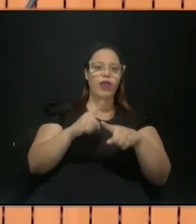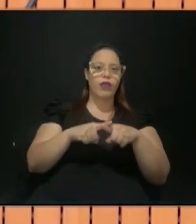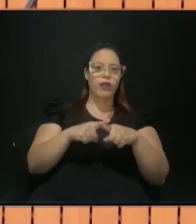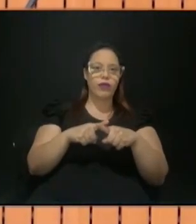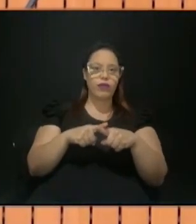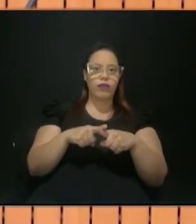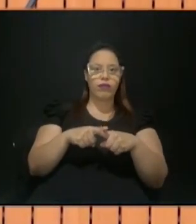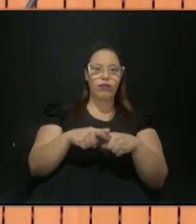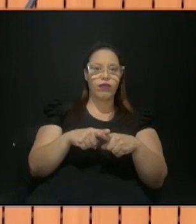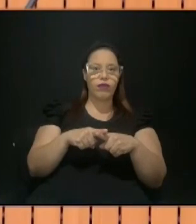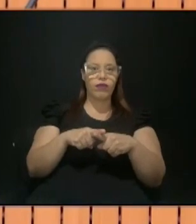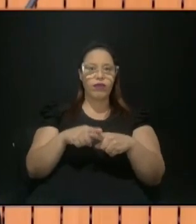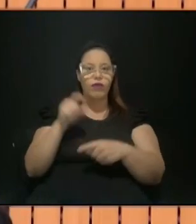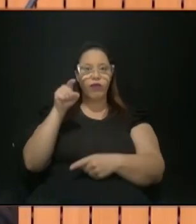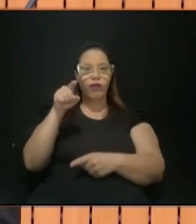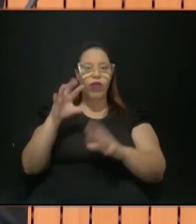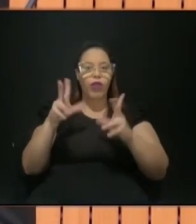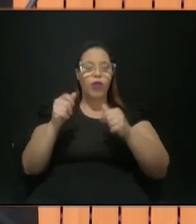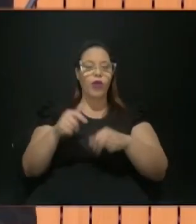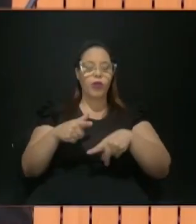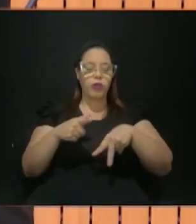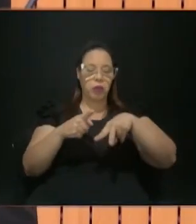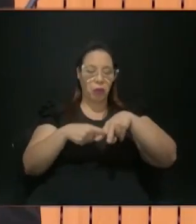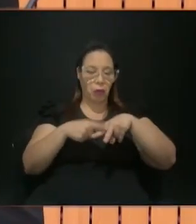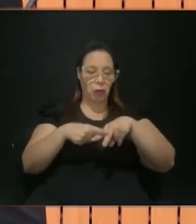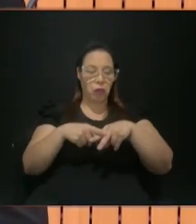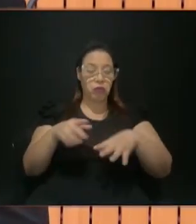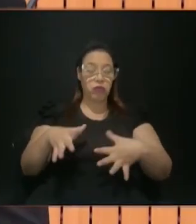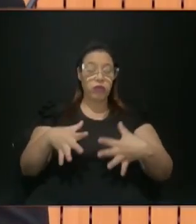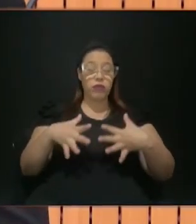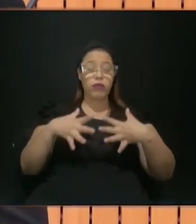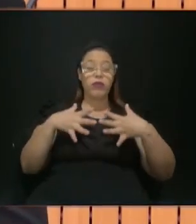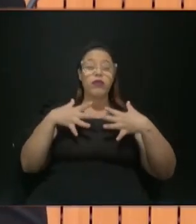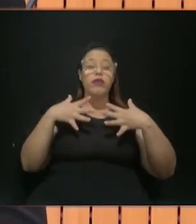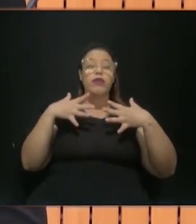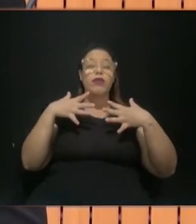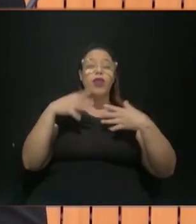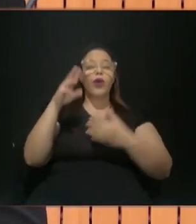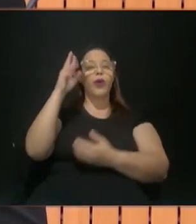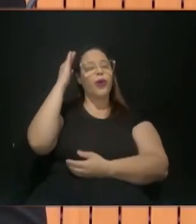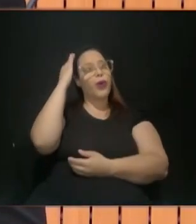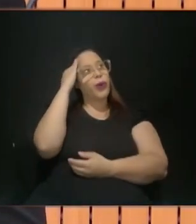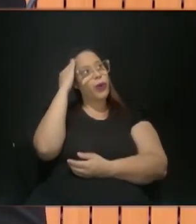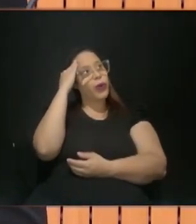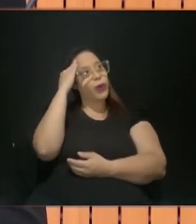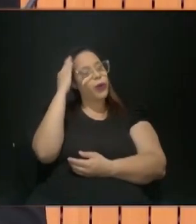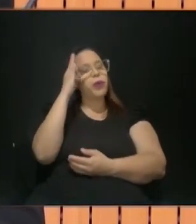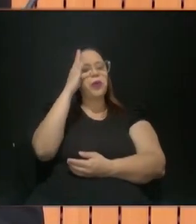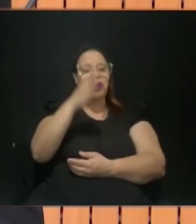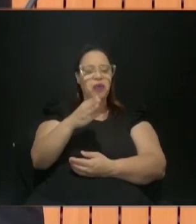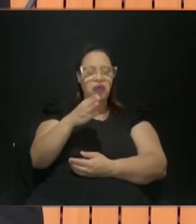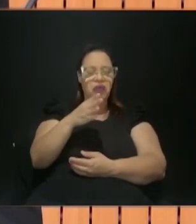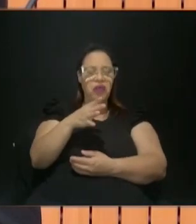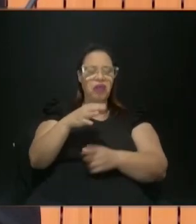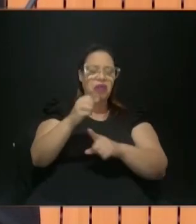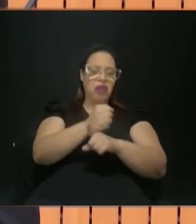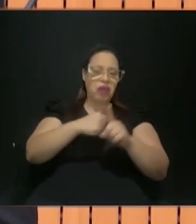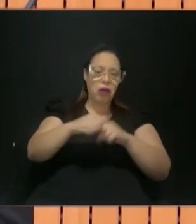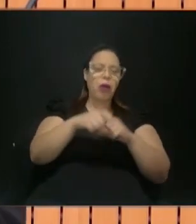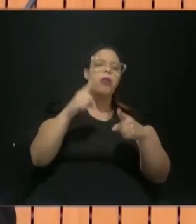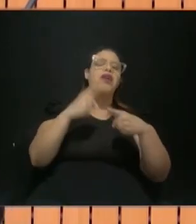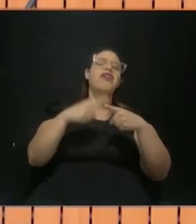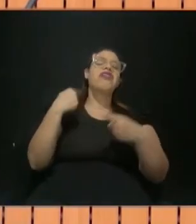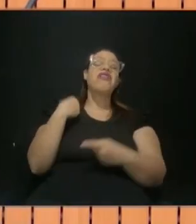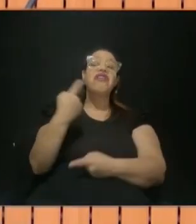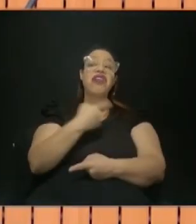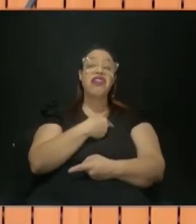que todo maçom deve dar aquela respirada para saber qual a sua função na sociedade. Por que a gente é maçom, né? A gente